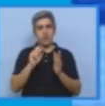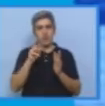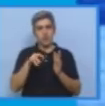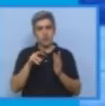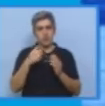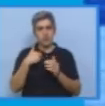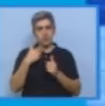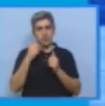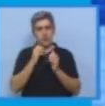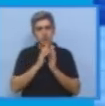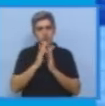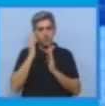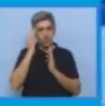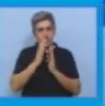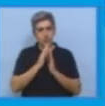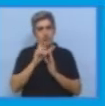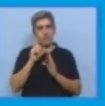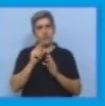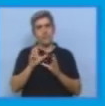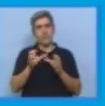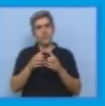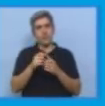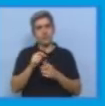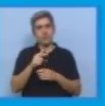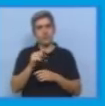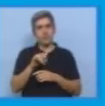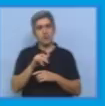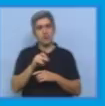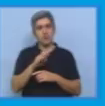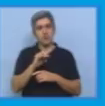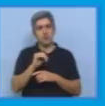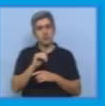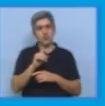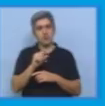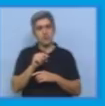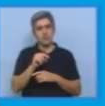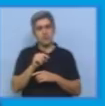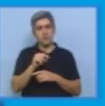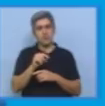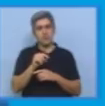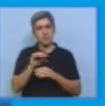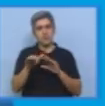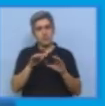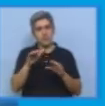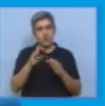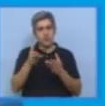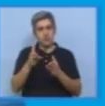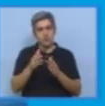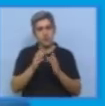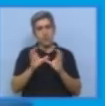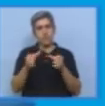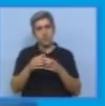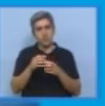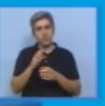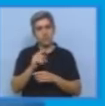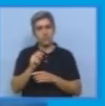dele pegar nas comunidades gentílicas e precisamente interpelá-las a ajudar a comunidade de Jerusalém. Mas